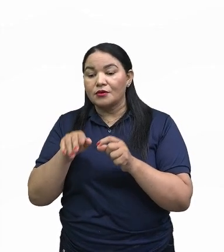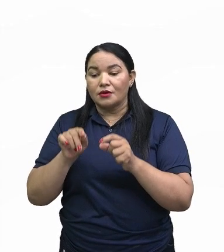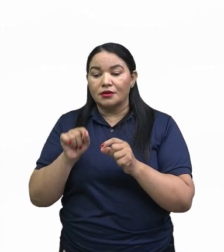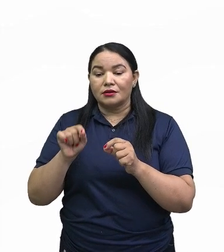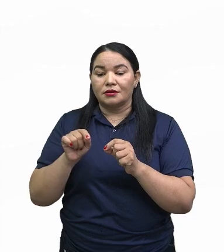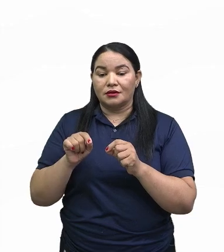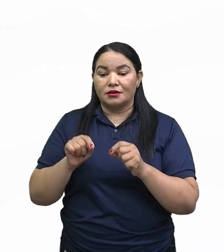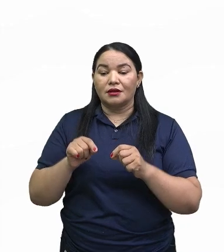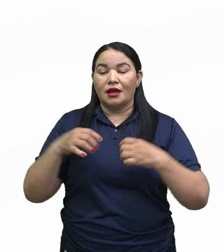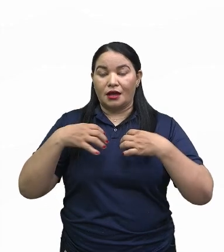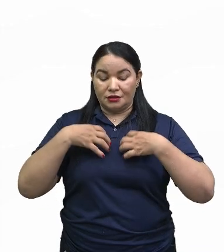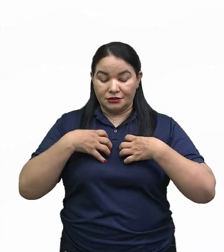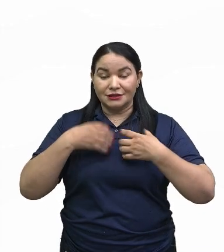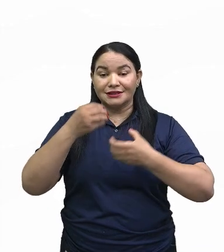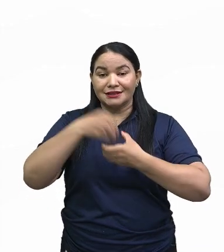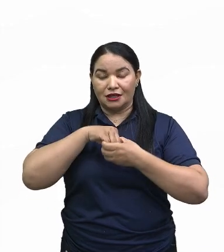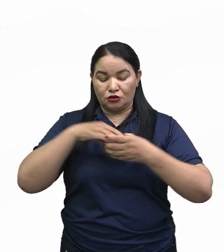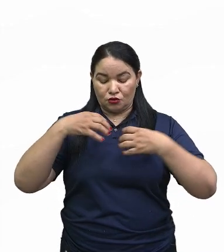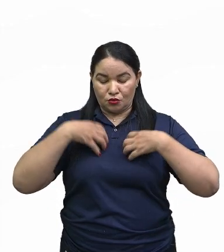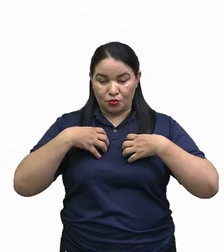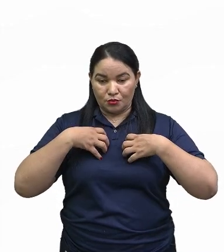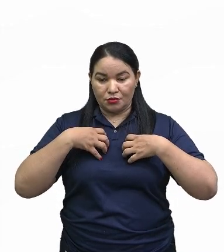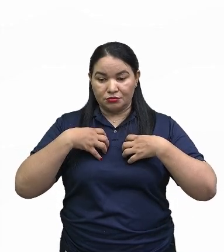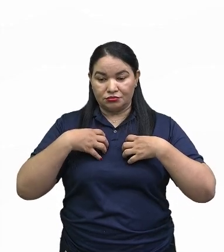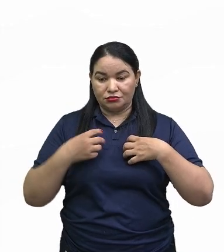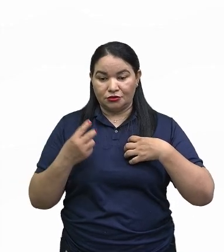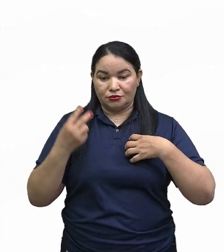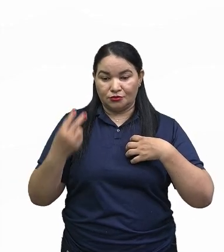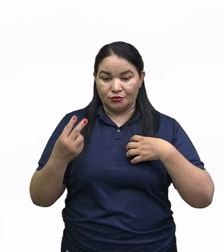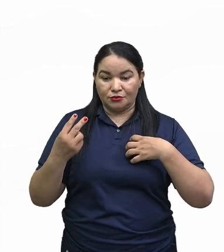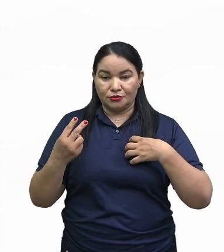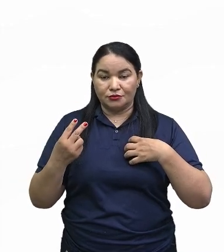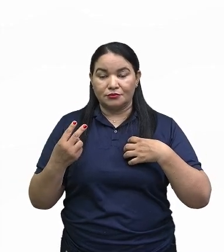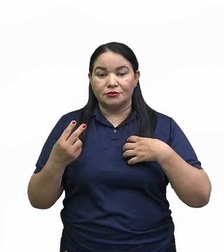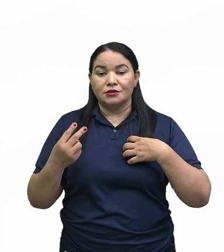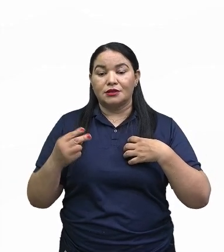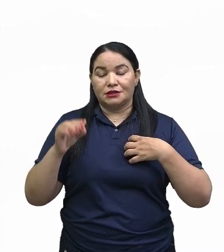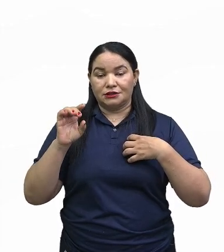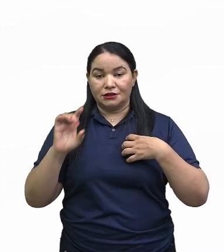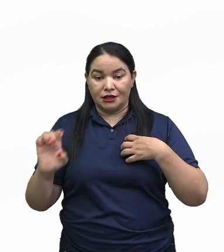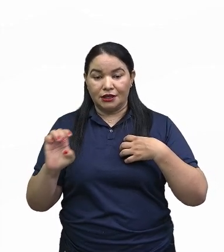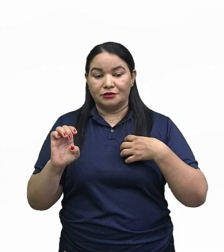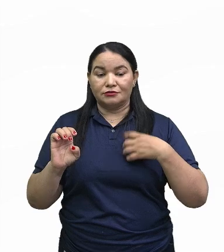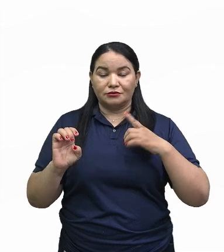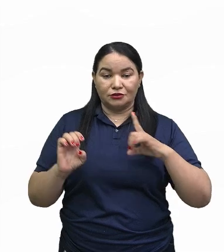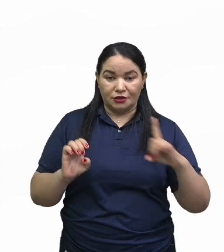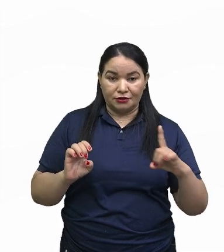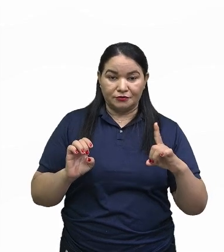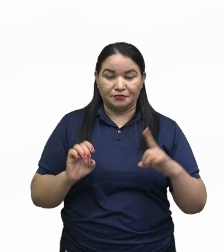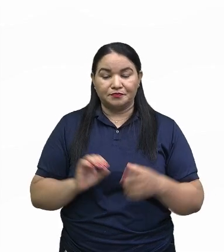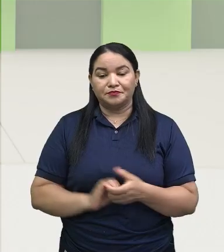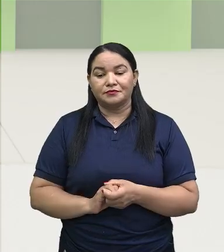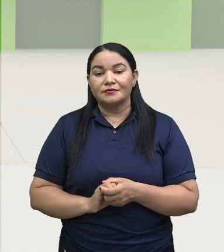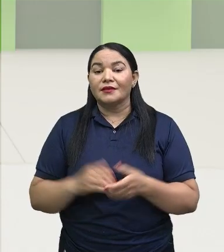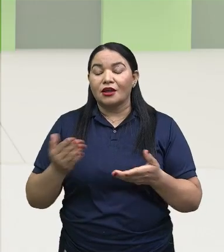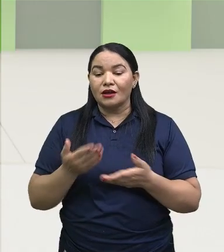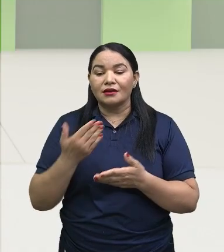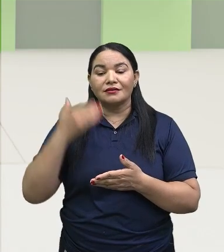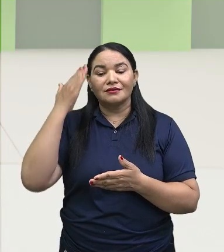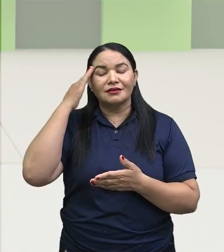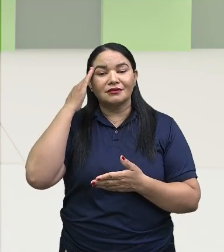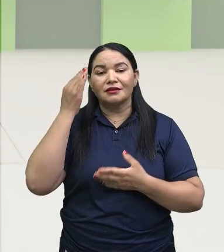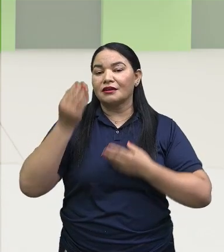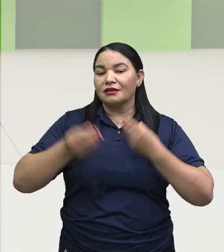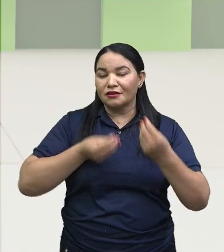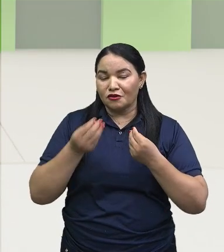dentro dos pulmões, certo? Que a gente tem dois ali, um lado, o esquerdo e o direito, tá bom? Para a gente entender melhor onde está